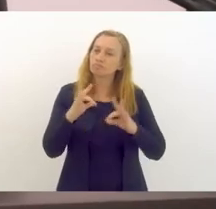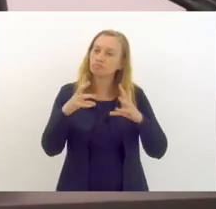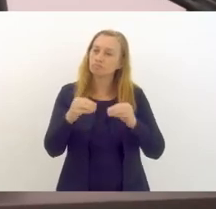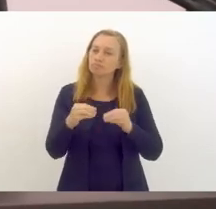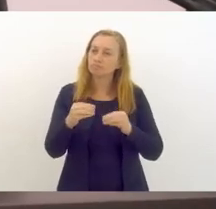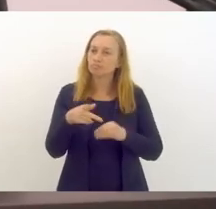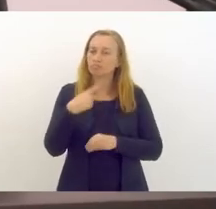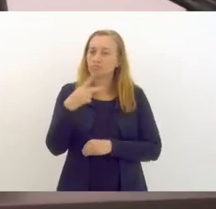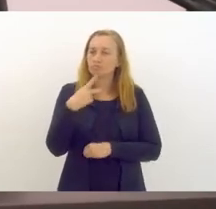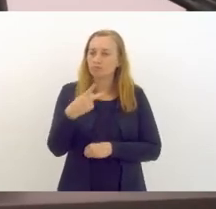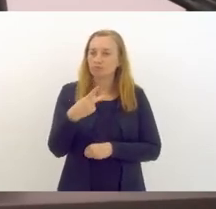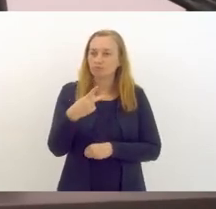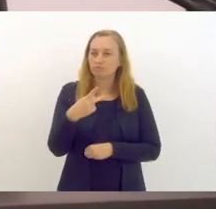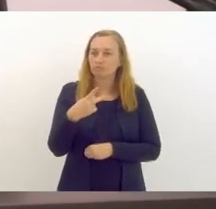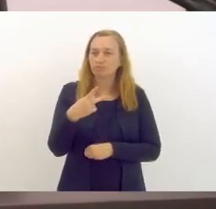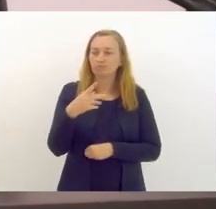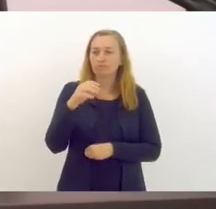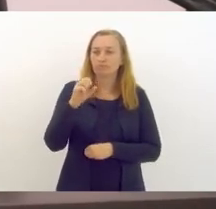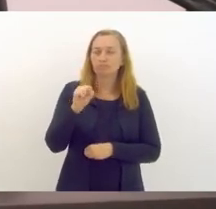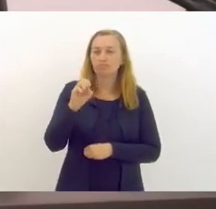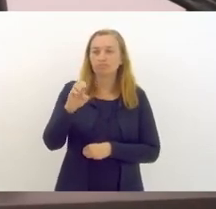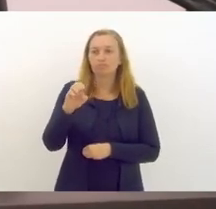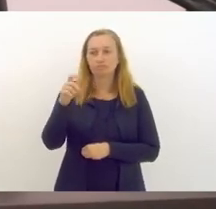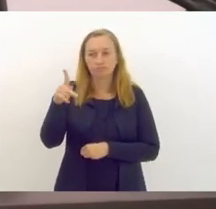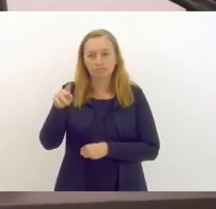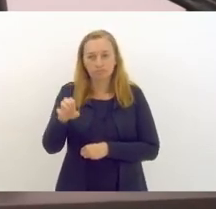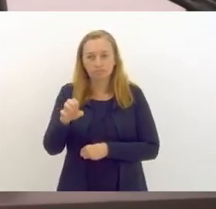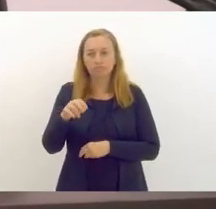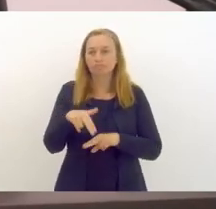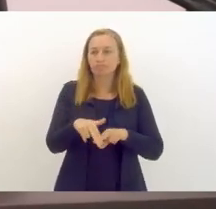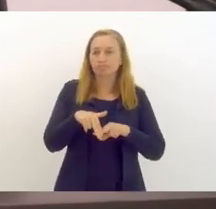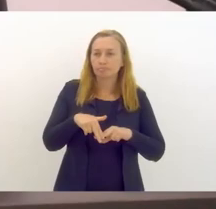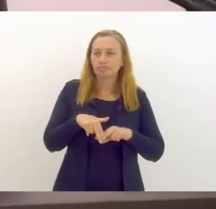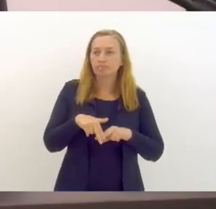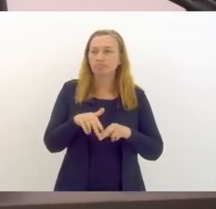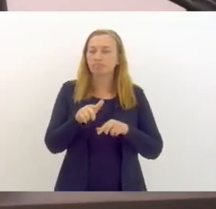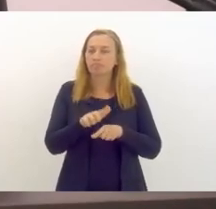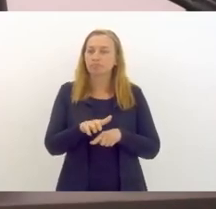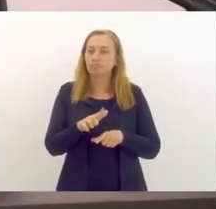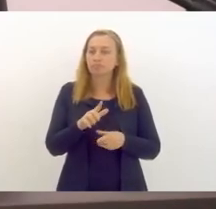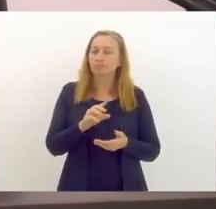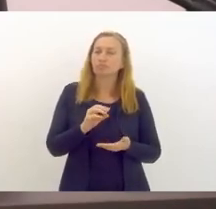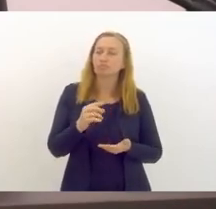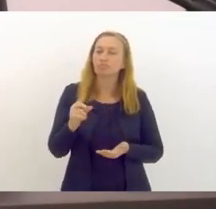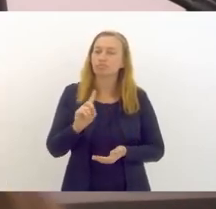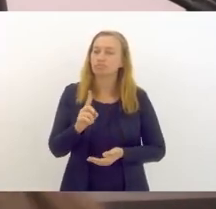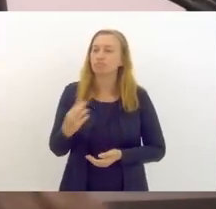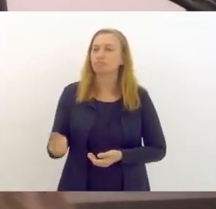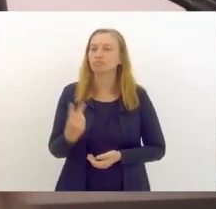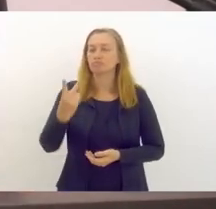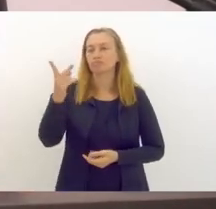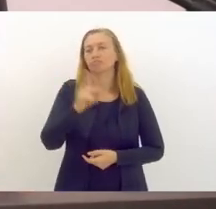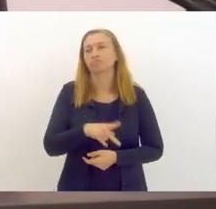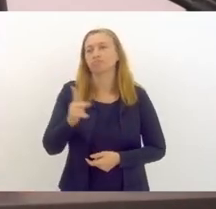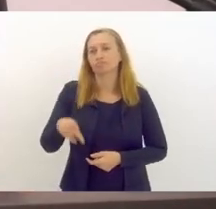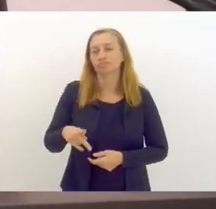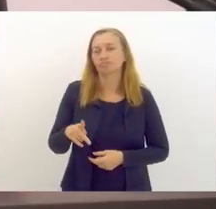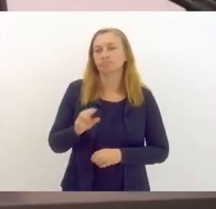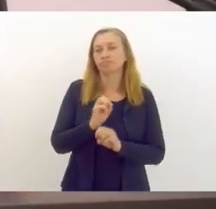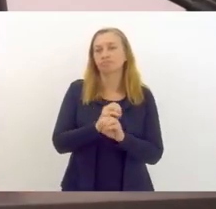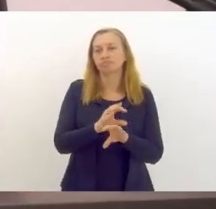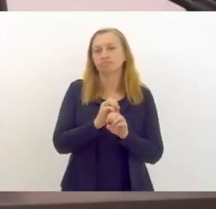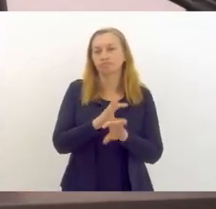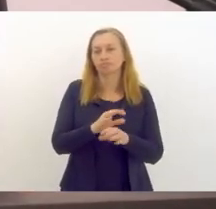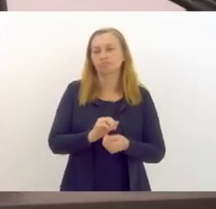fala do CEP, em função da defasagem, da desvalorização dos profissionais de educação.